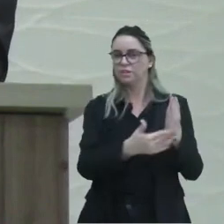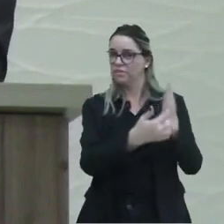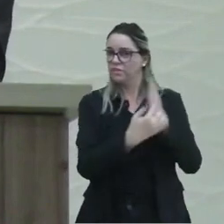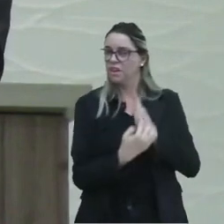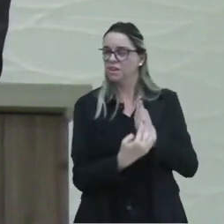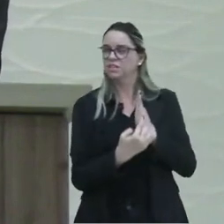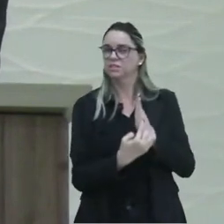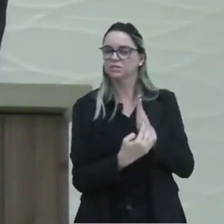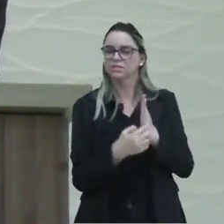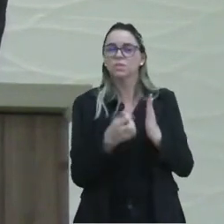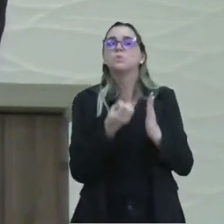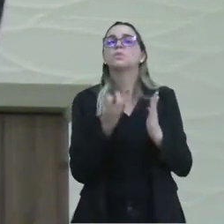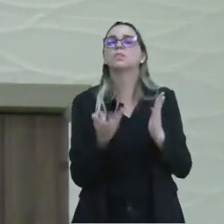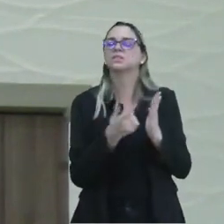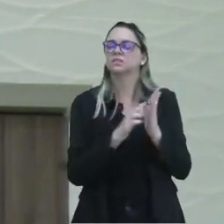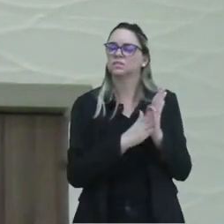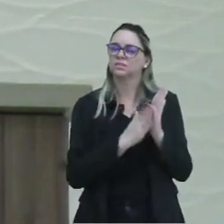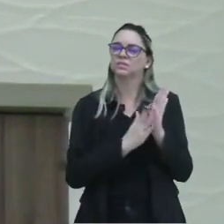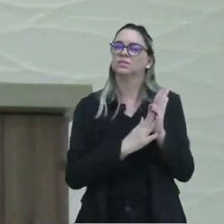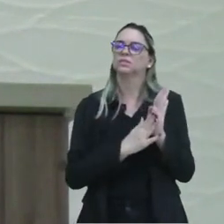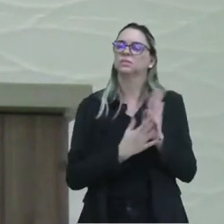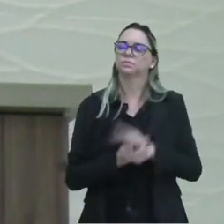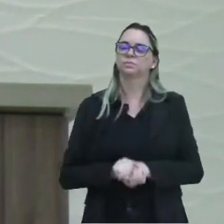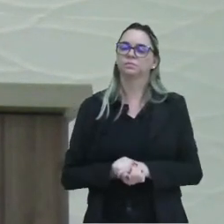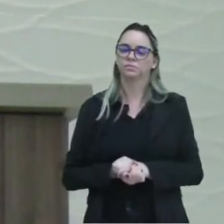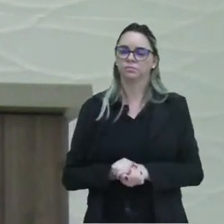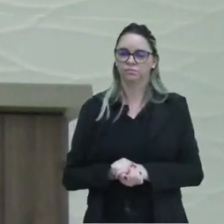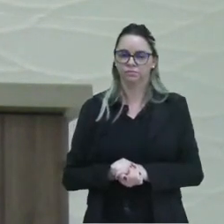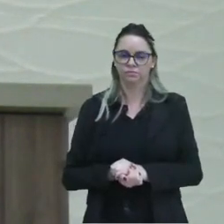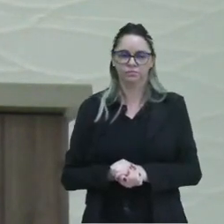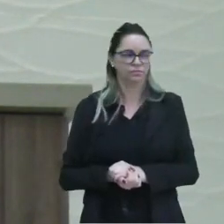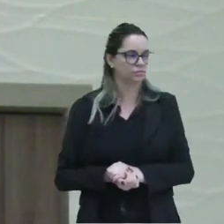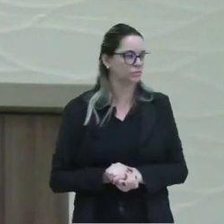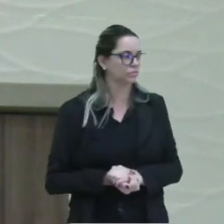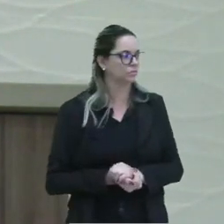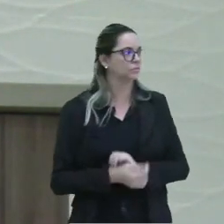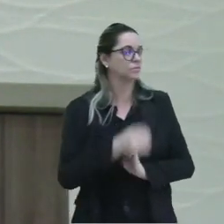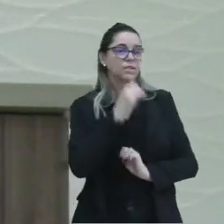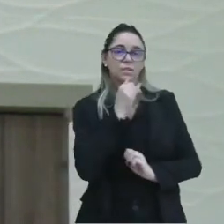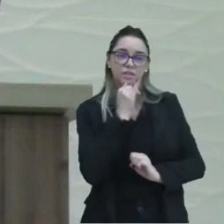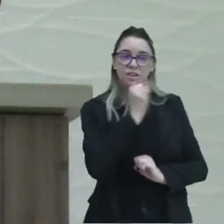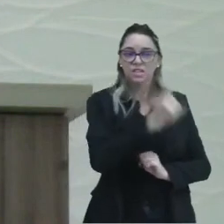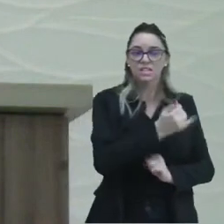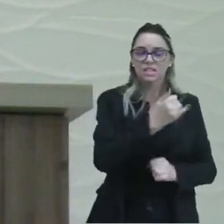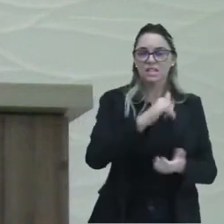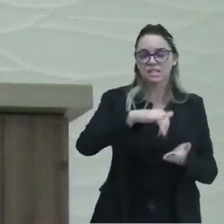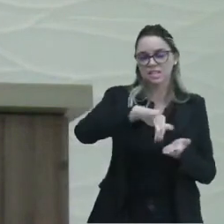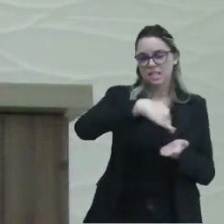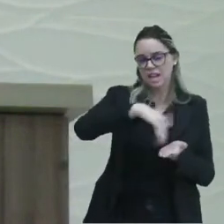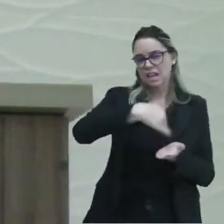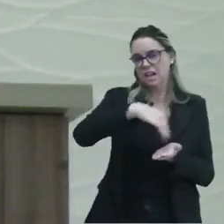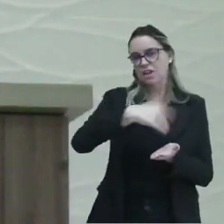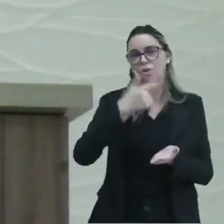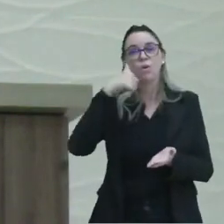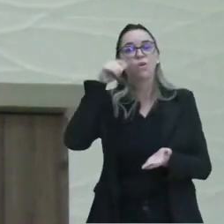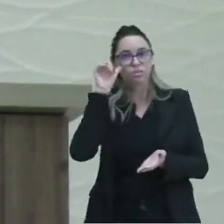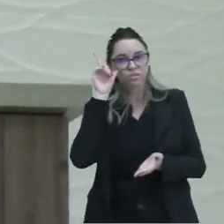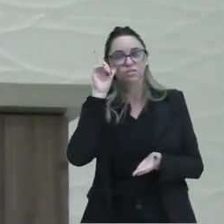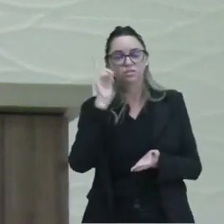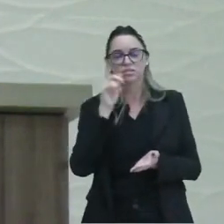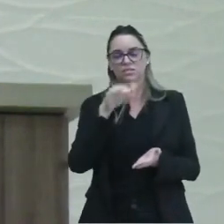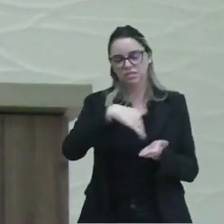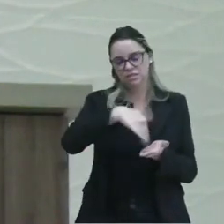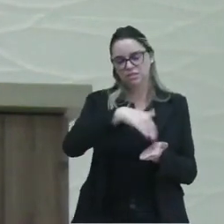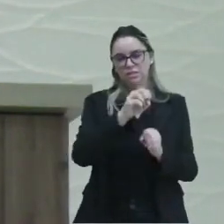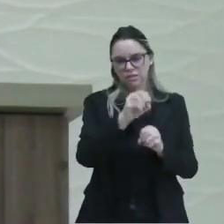nós. E a gestão, falei com a secretária ontem, Gisângela, ela disse, João, pode ficar tranquilo,